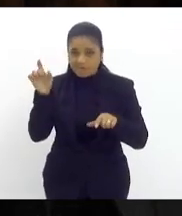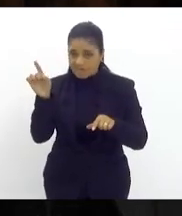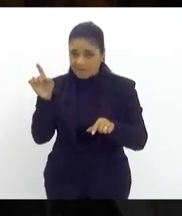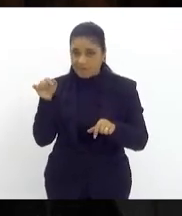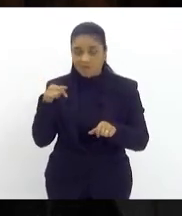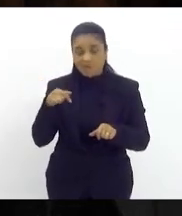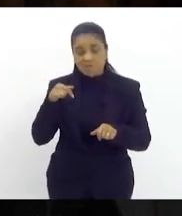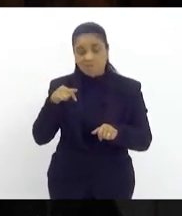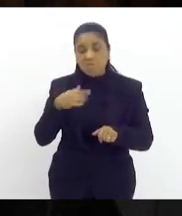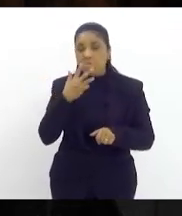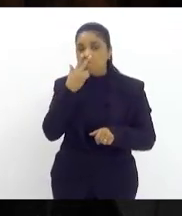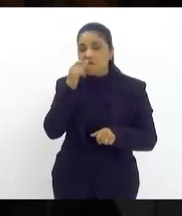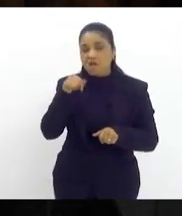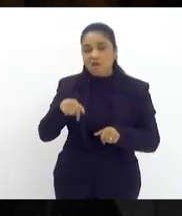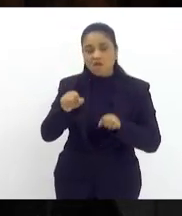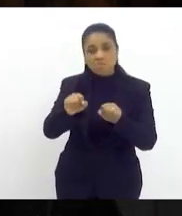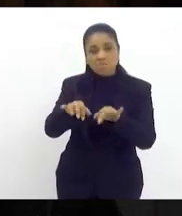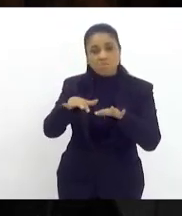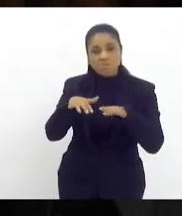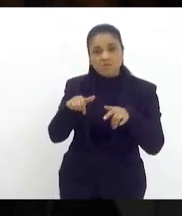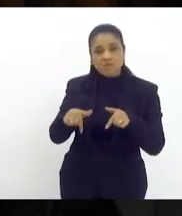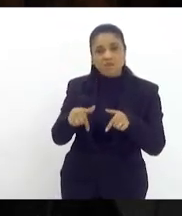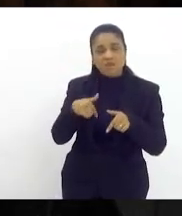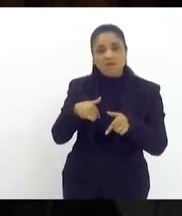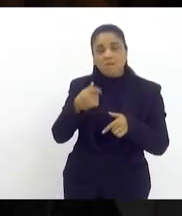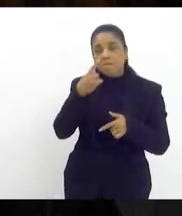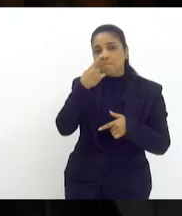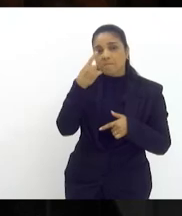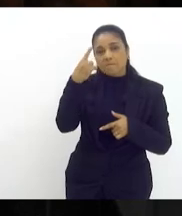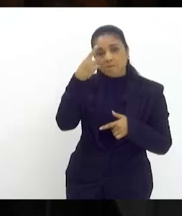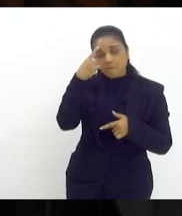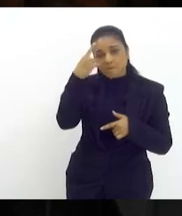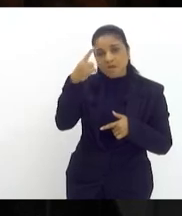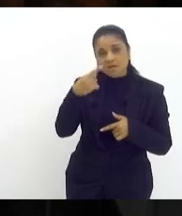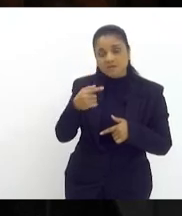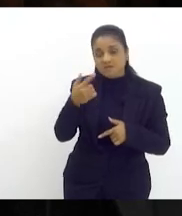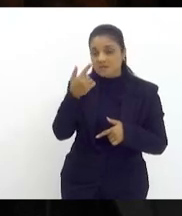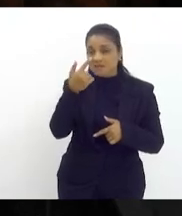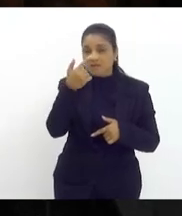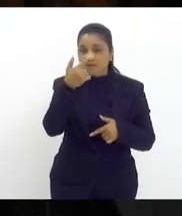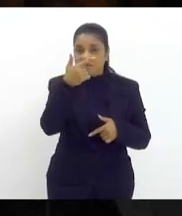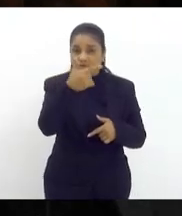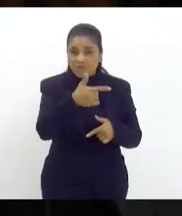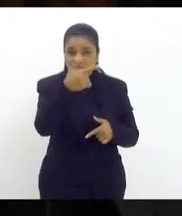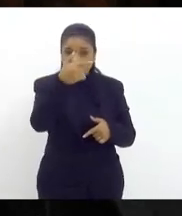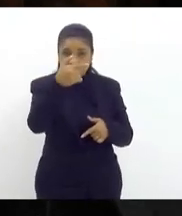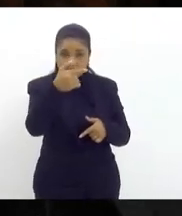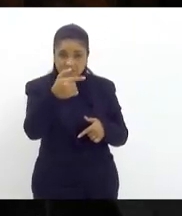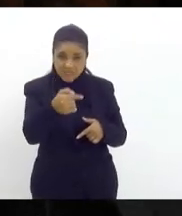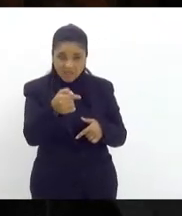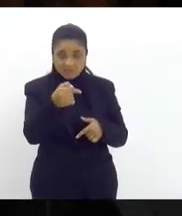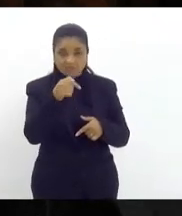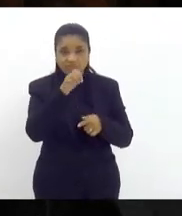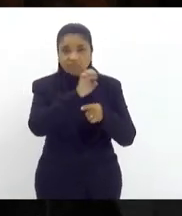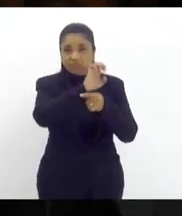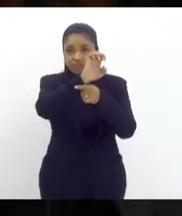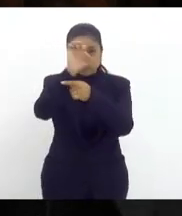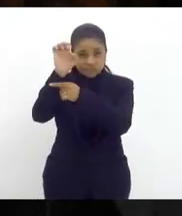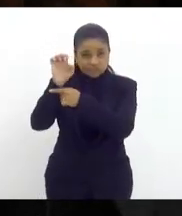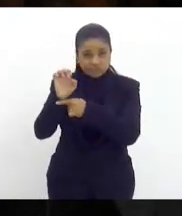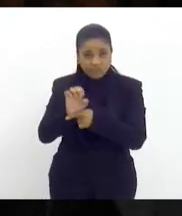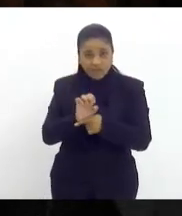improdutiva porque pega as 27 unidades federativas e vão pegar todos os